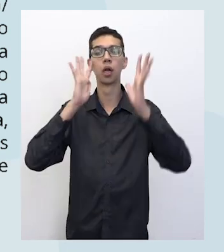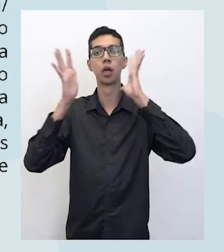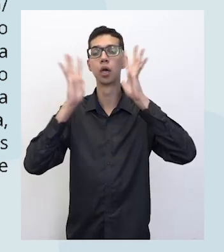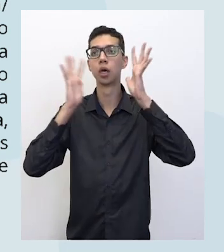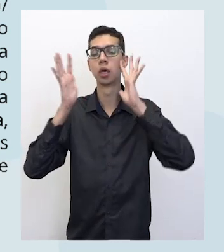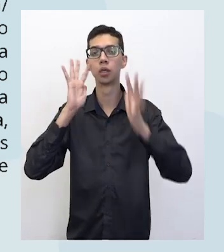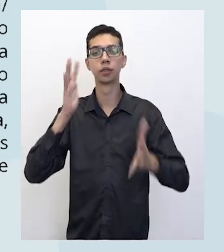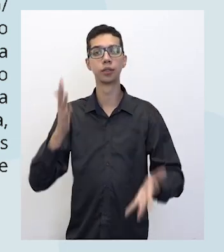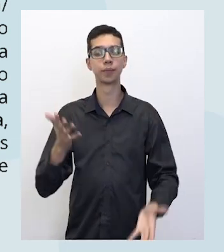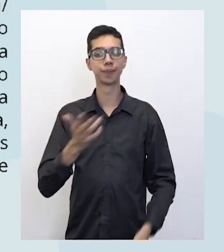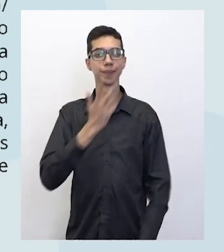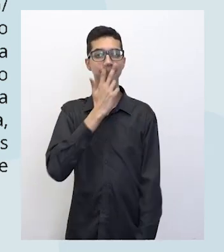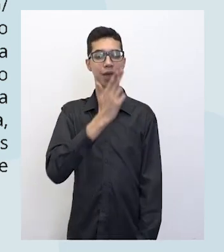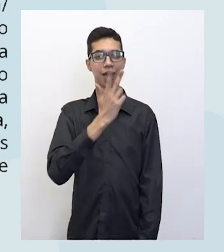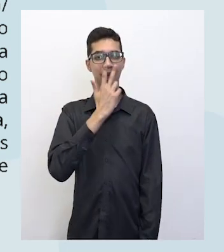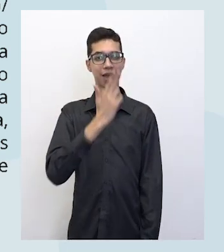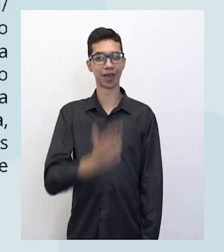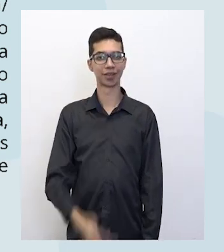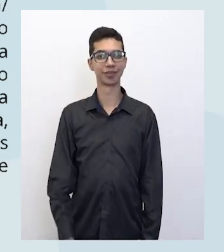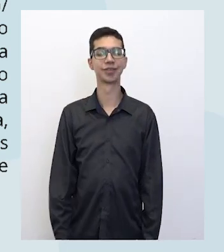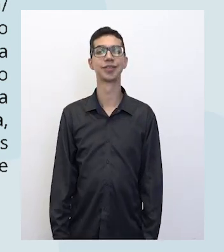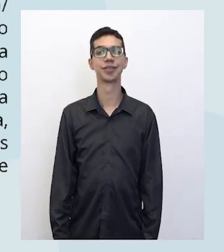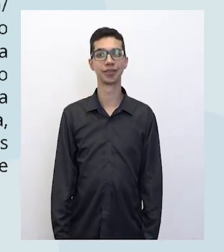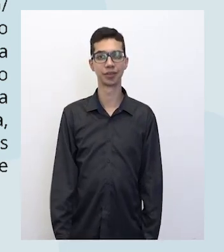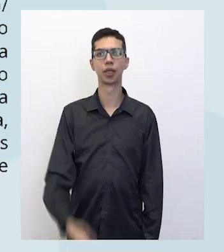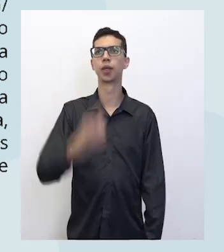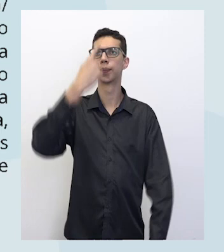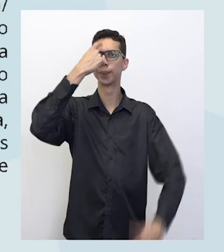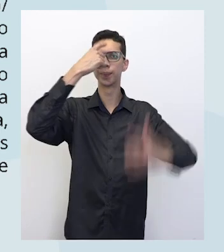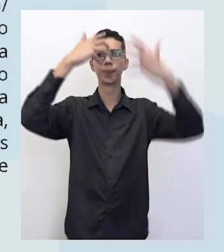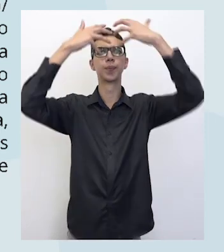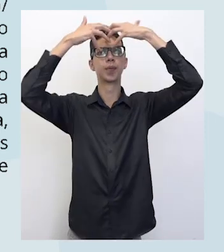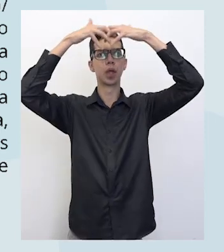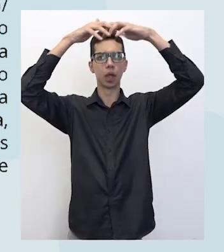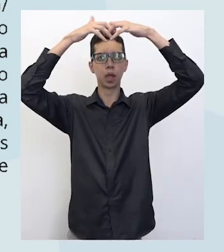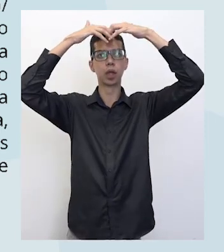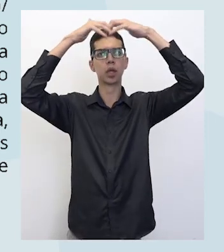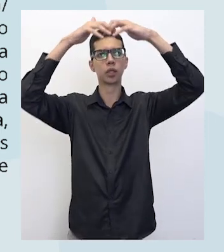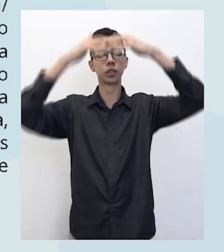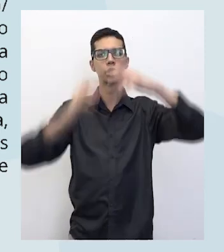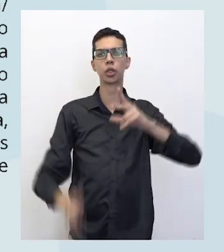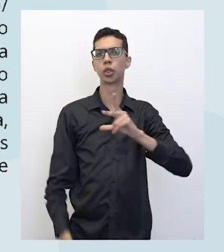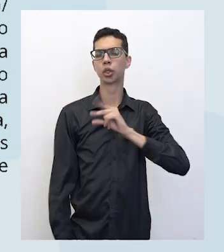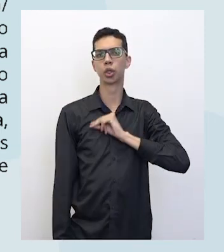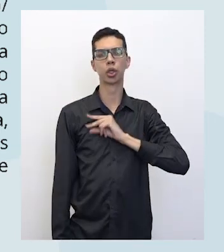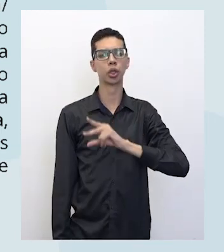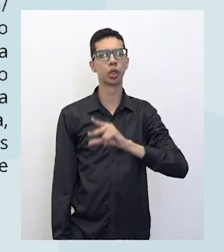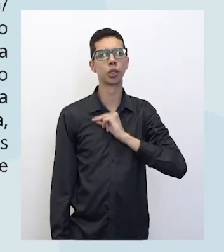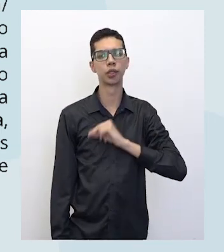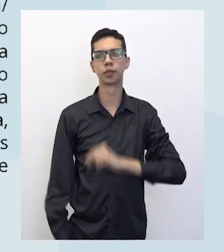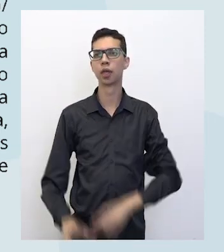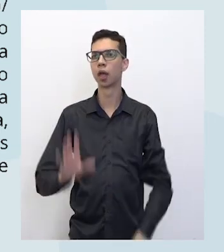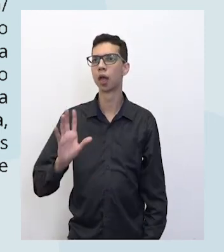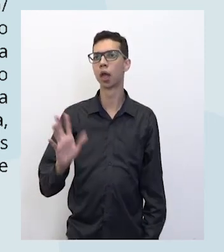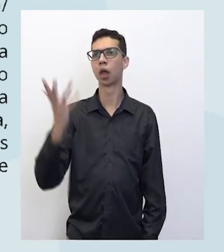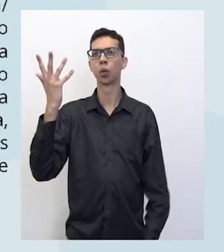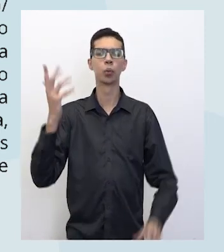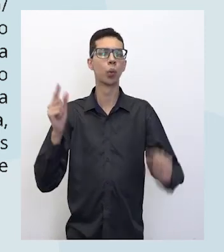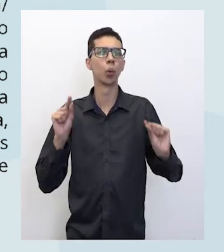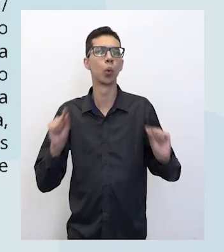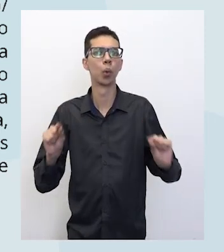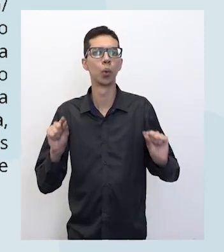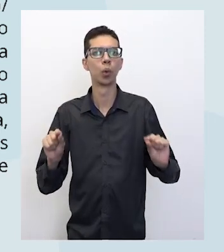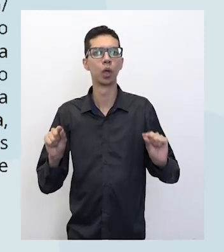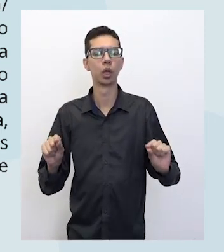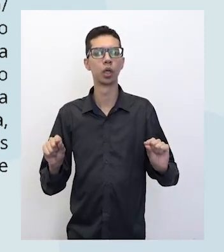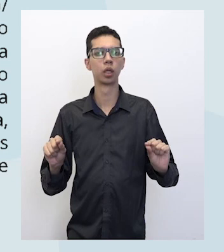tá? Que elas acabam pensando, poxa vida, o que está acontecendo, né? Elas não têm